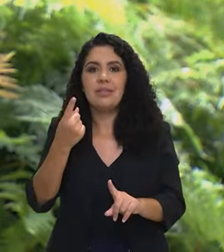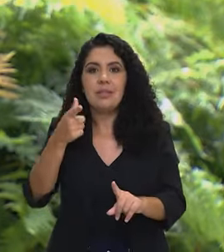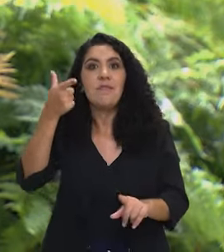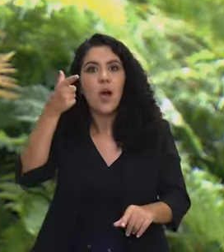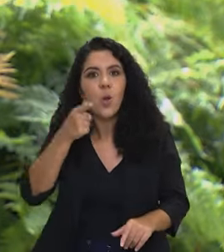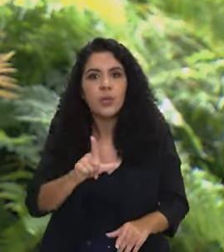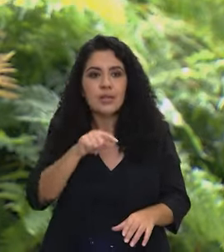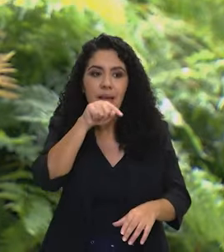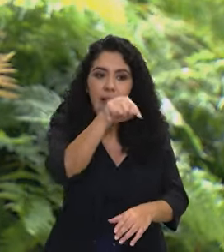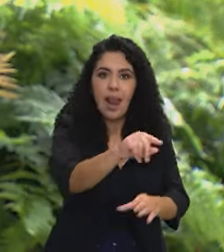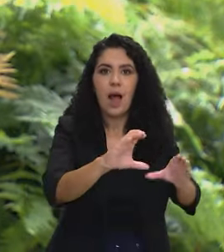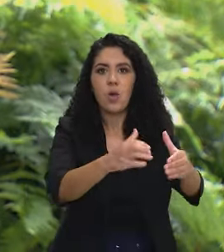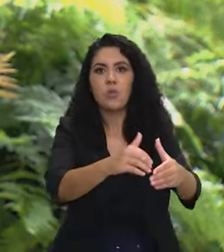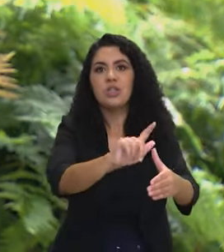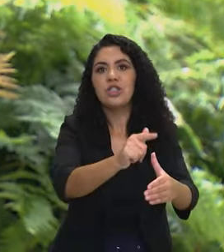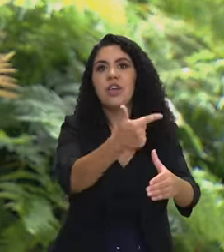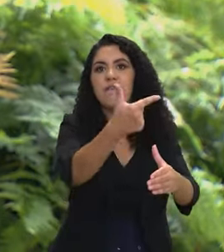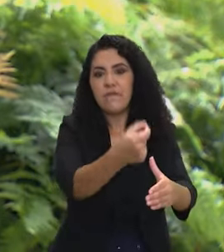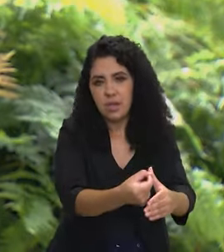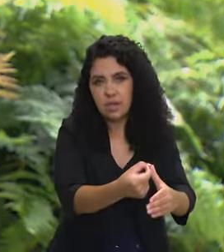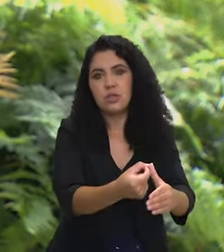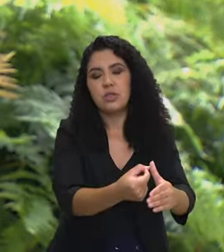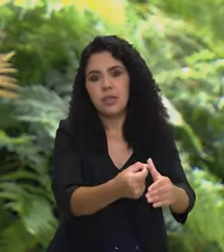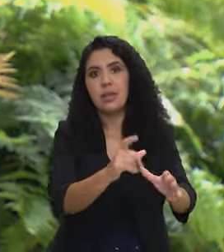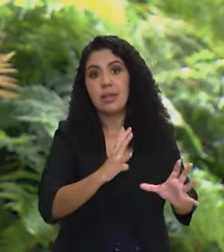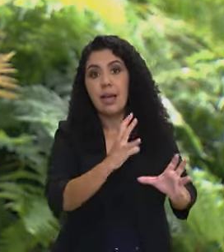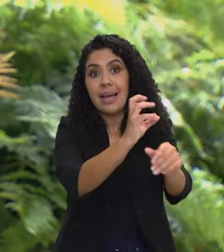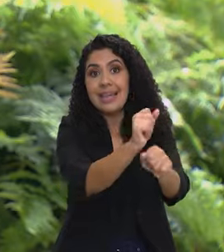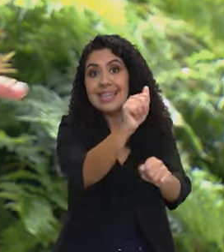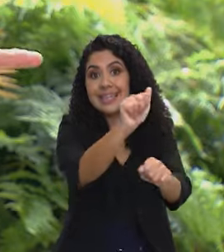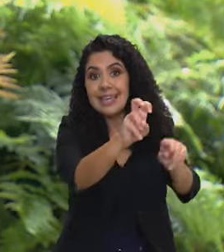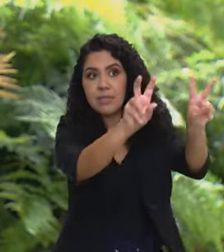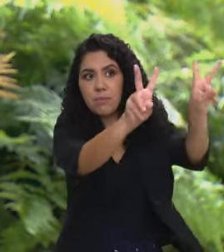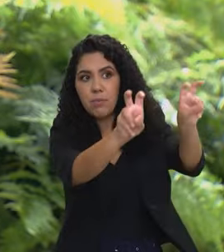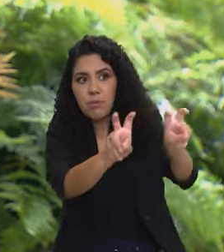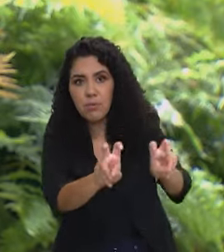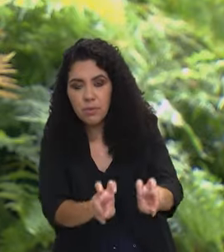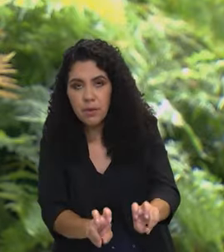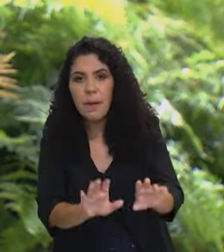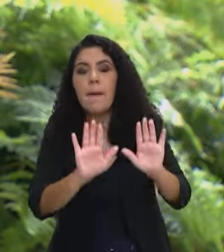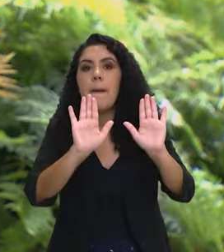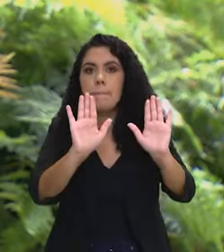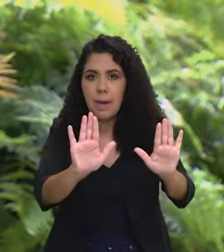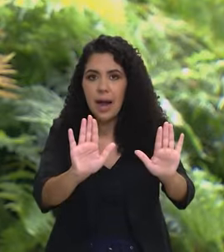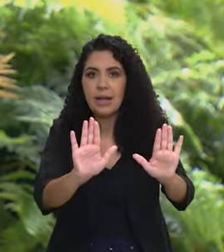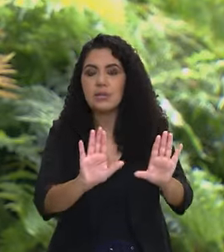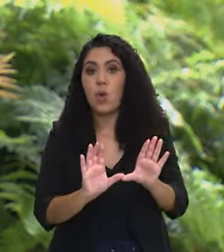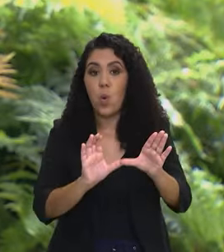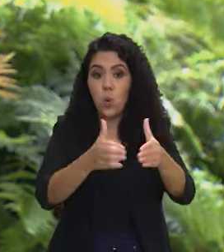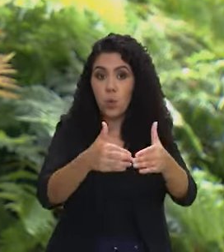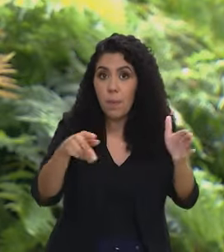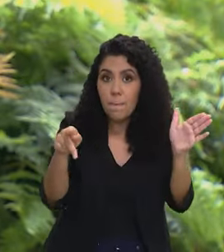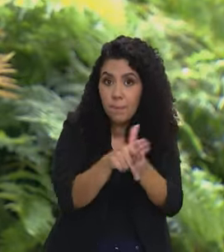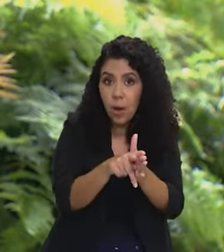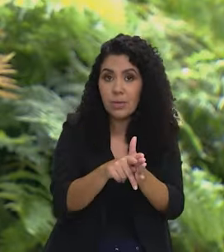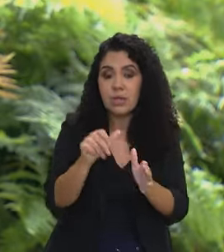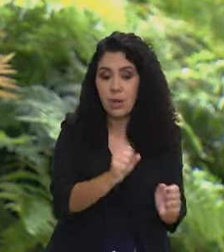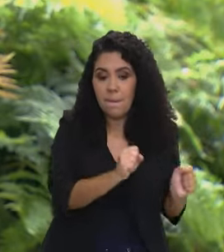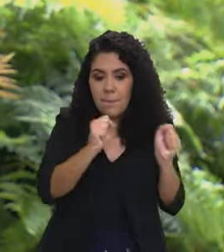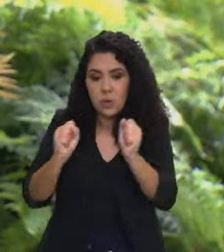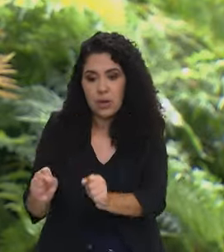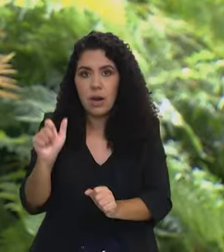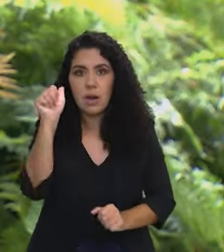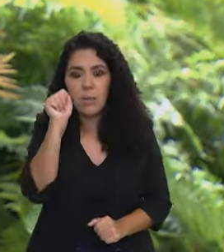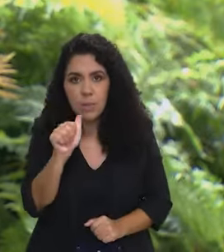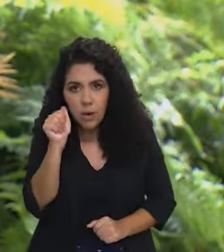discussão específica no grupo de trabalho, embora ela atravesse todos os demais. Mas no grupo de empoderamento das mulheres,